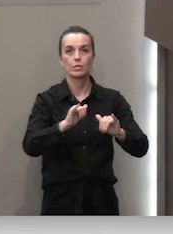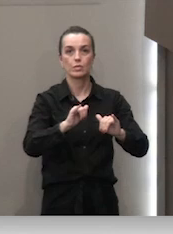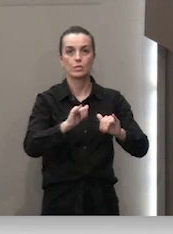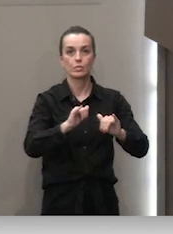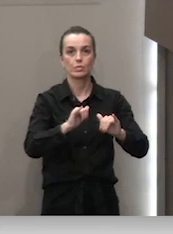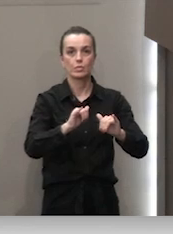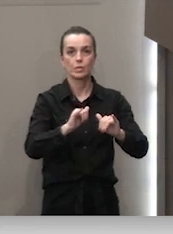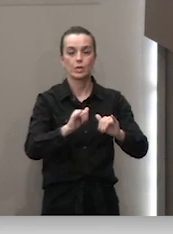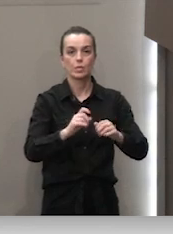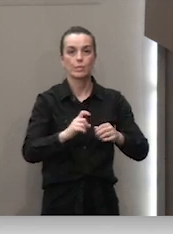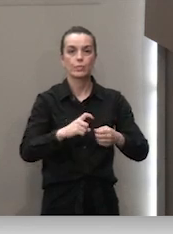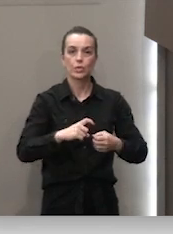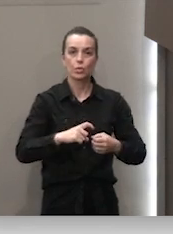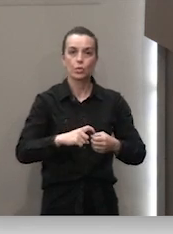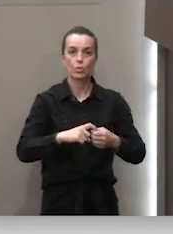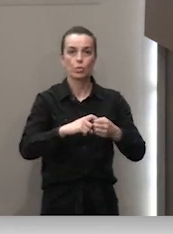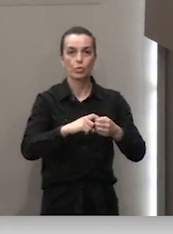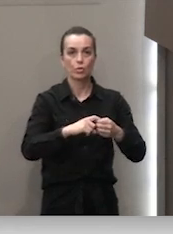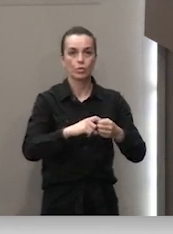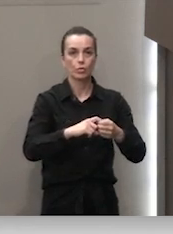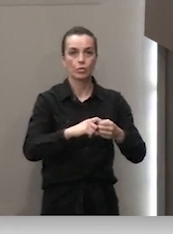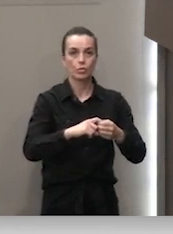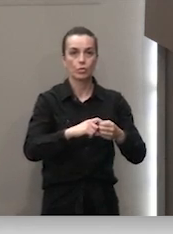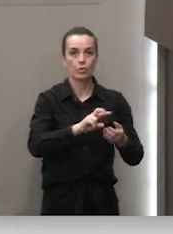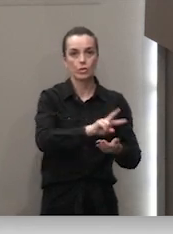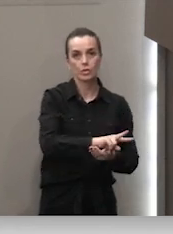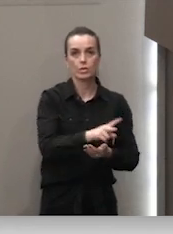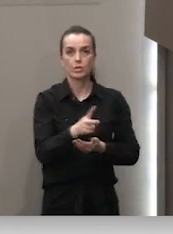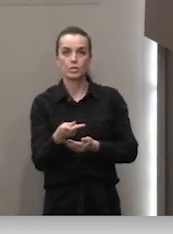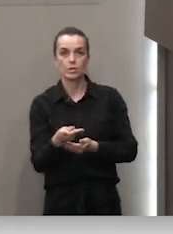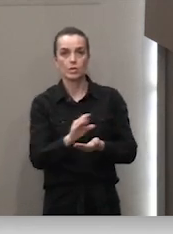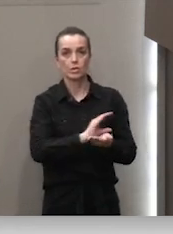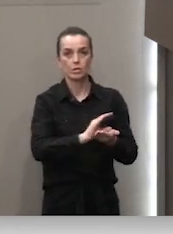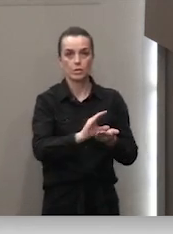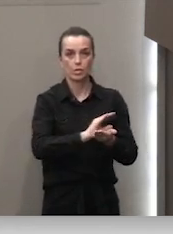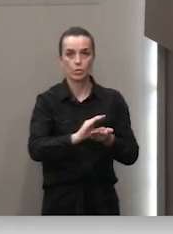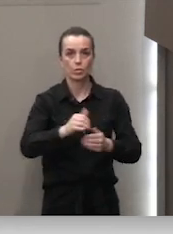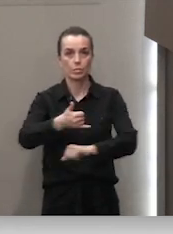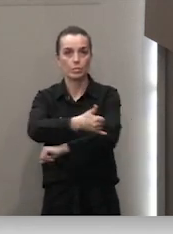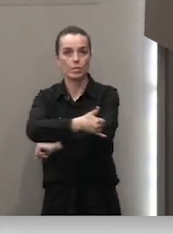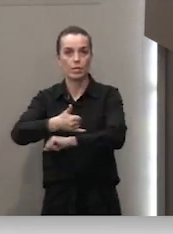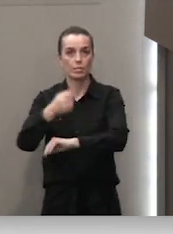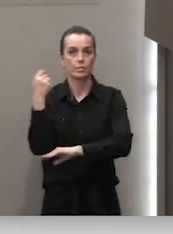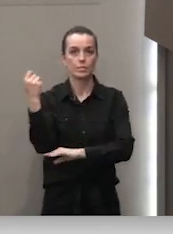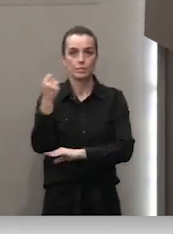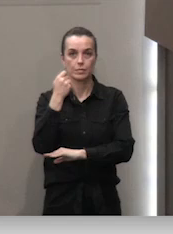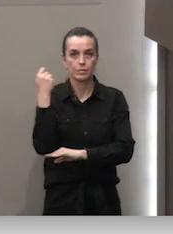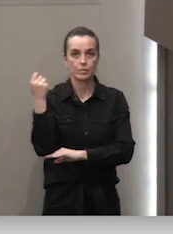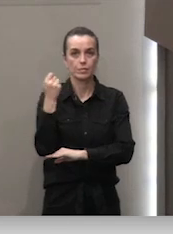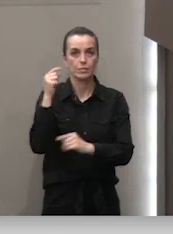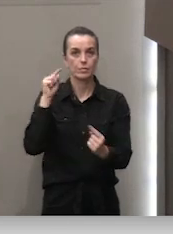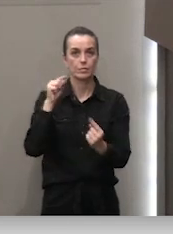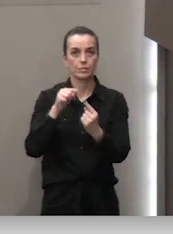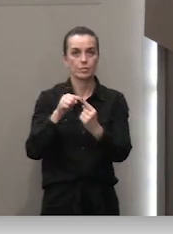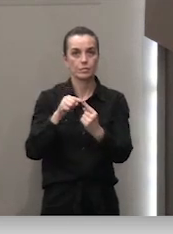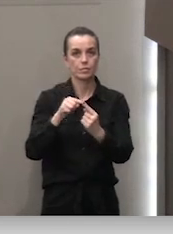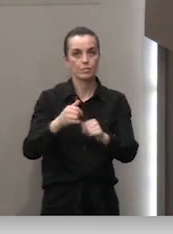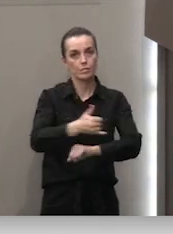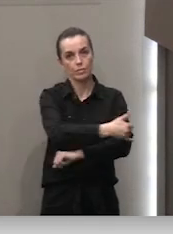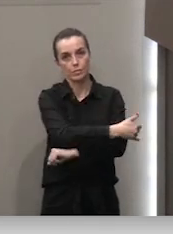convênio para transferência de recursos para adesão do programa Pavimenta RS, pavimentação